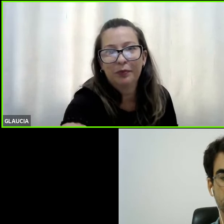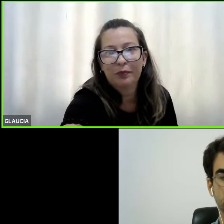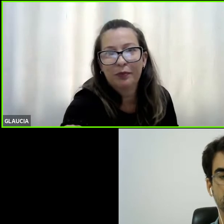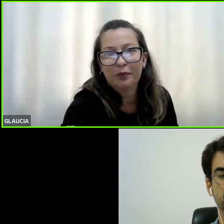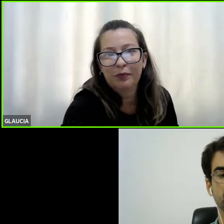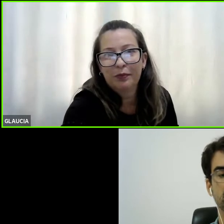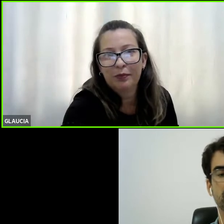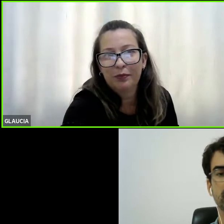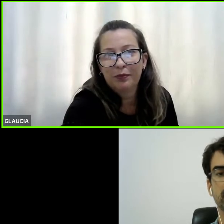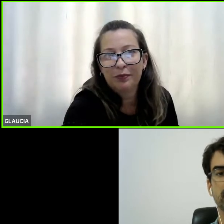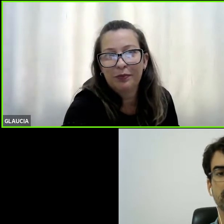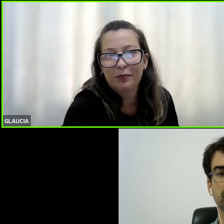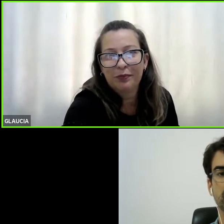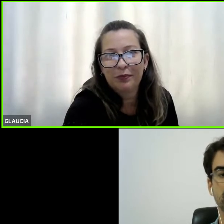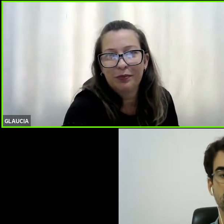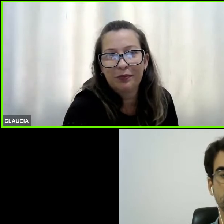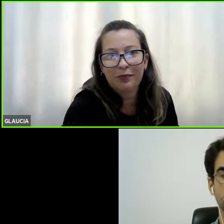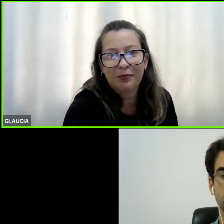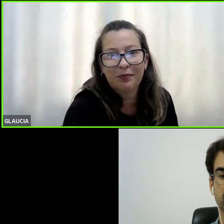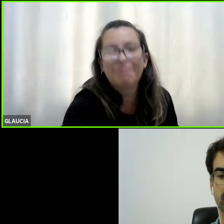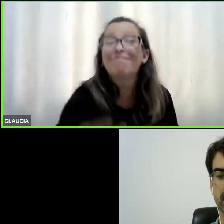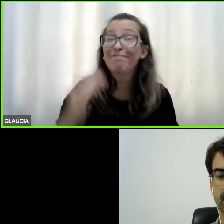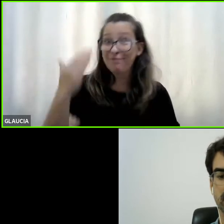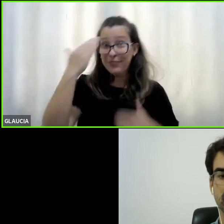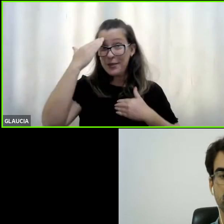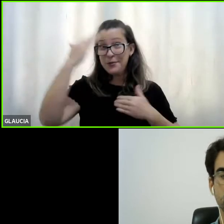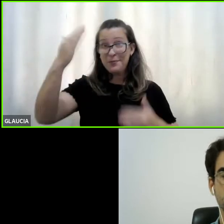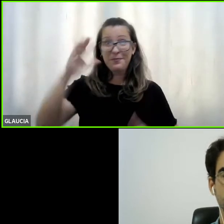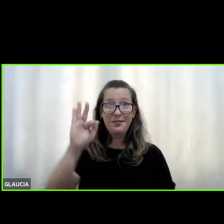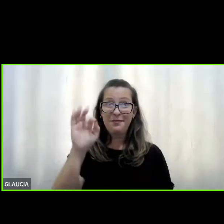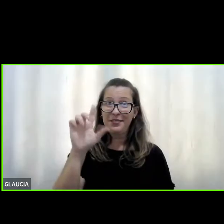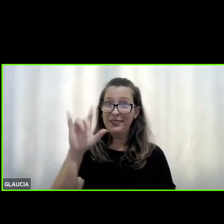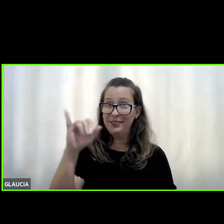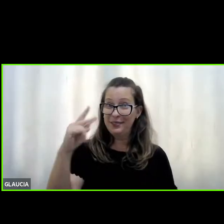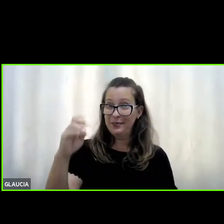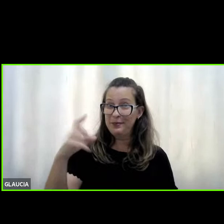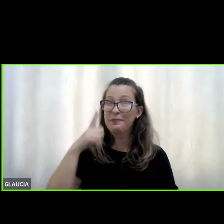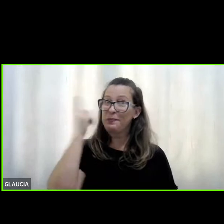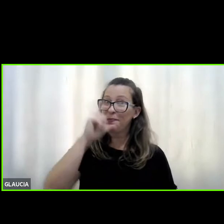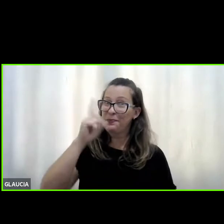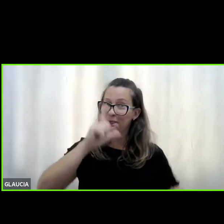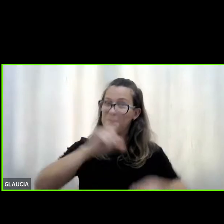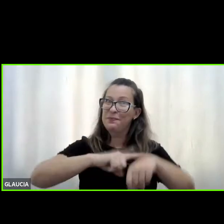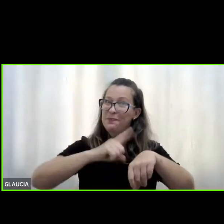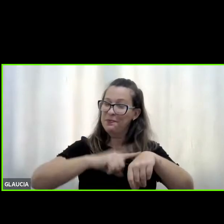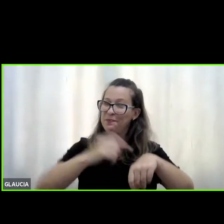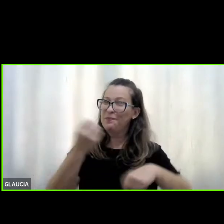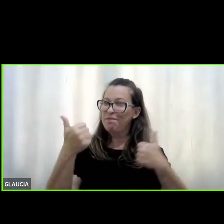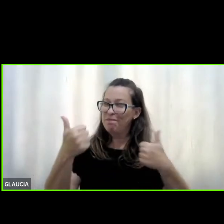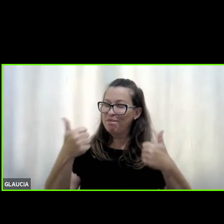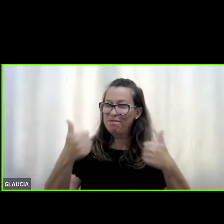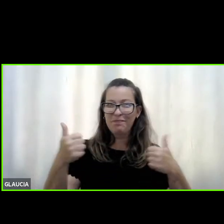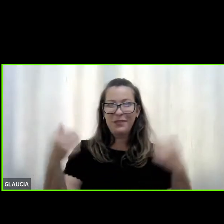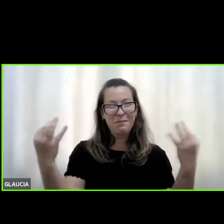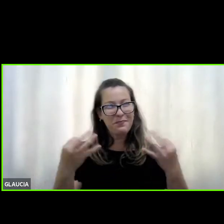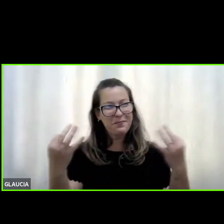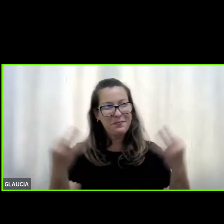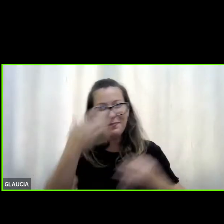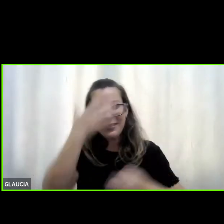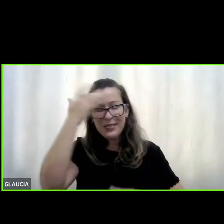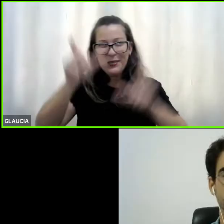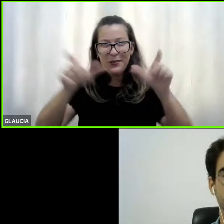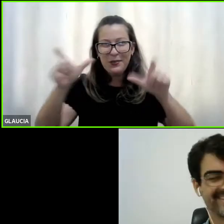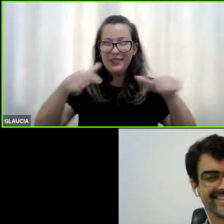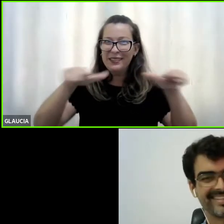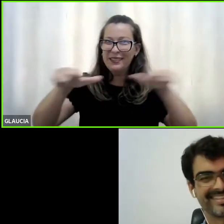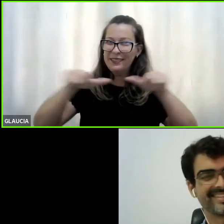Obrigada, Felipe. Falou no tempo, sim. Obrigada, bacana. Pessoal de audiovisual tem noção de tempo à beça, né? Vamos combinar. É,